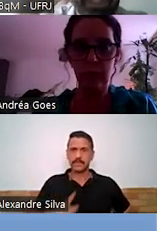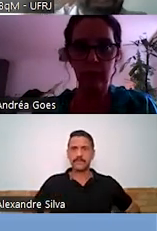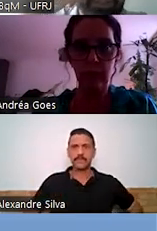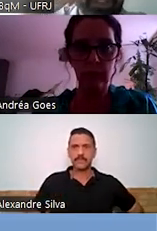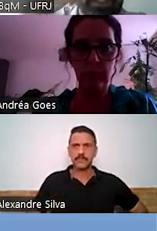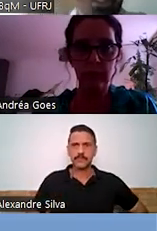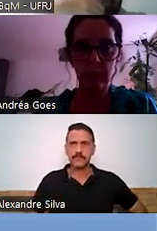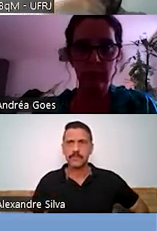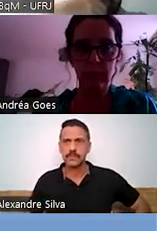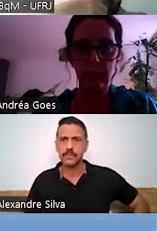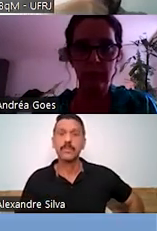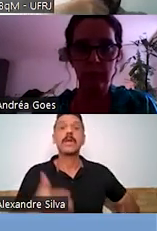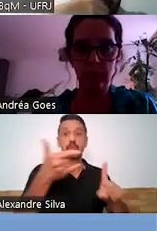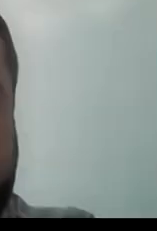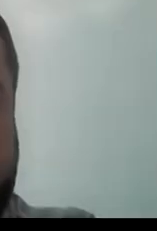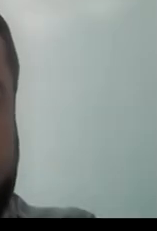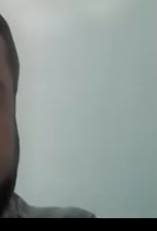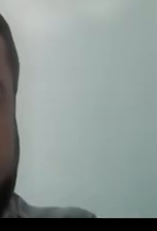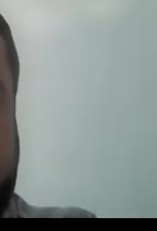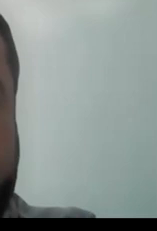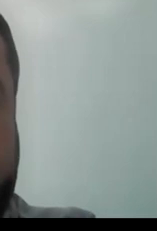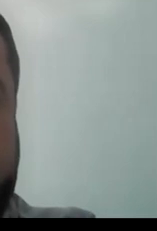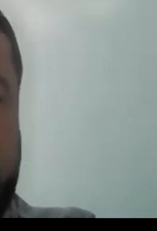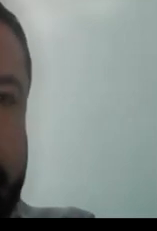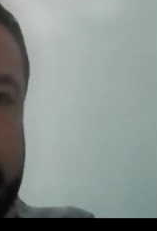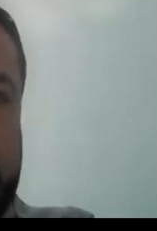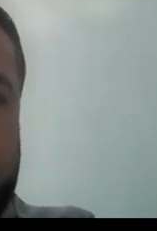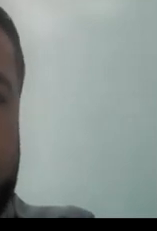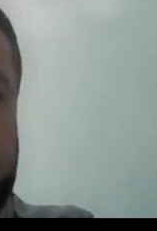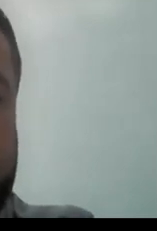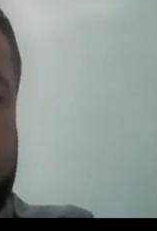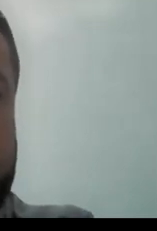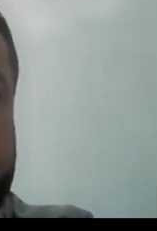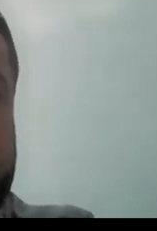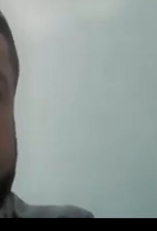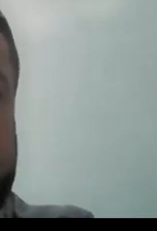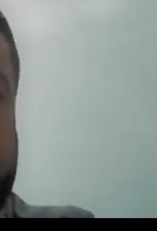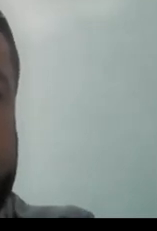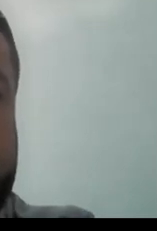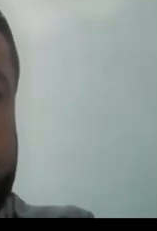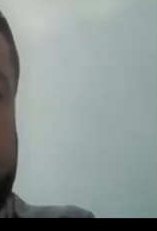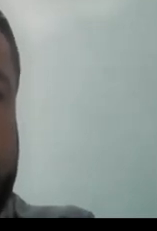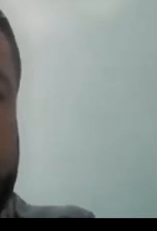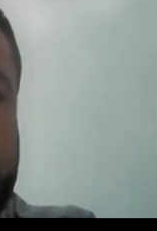Mais você uma for opção. compartilhar pelo Zoom, aí você bota compartilhar a tela inteira.